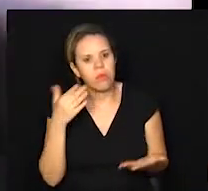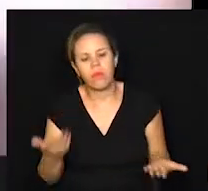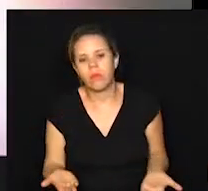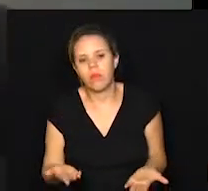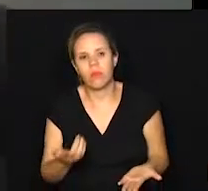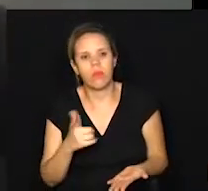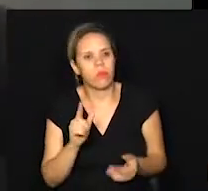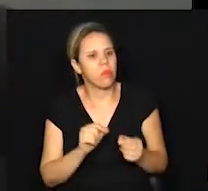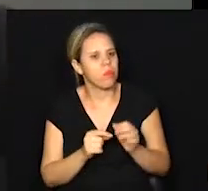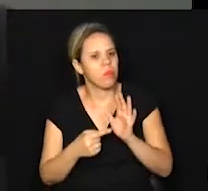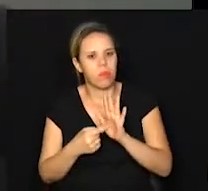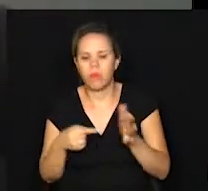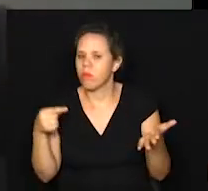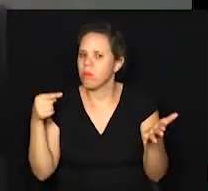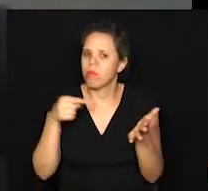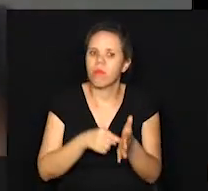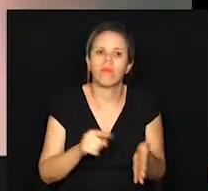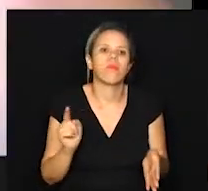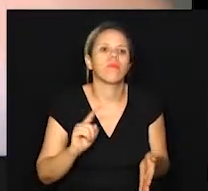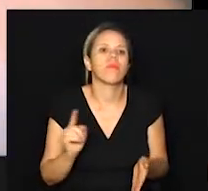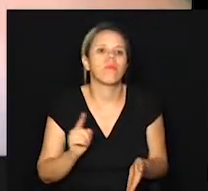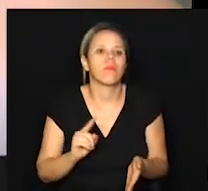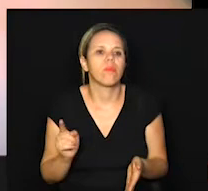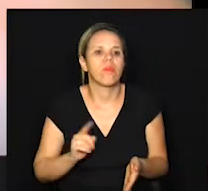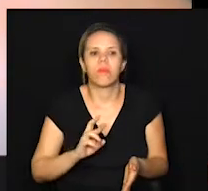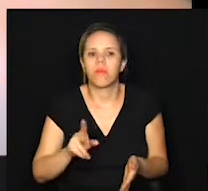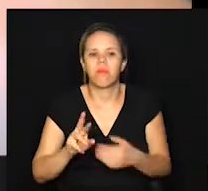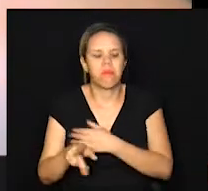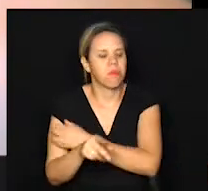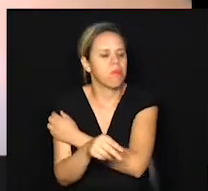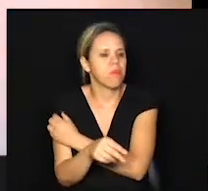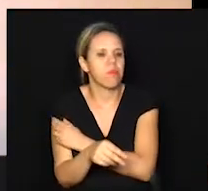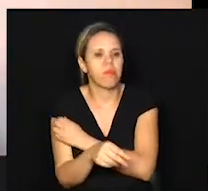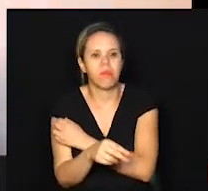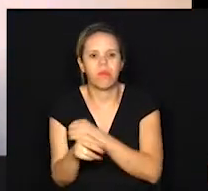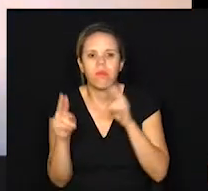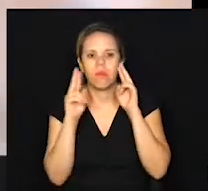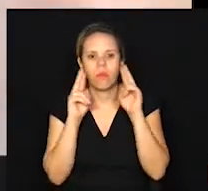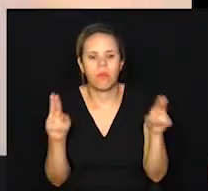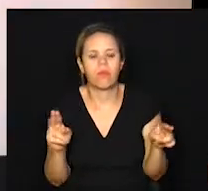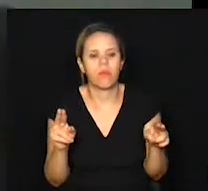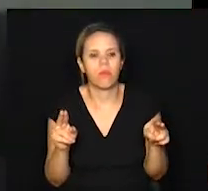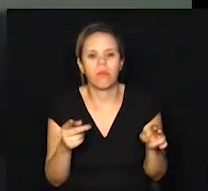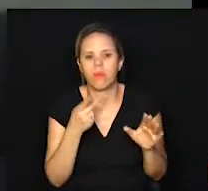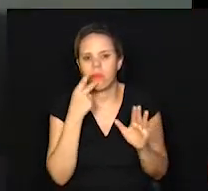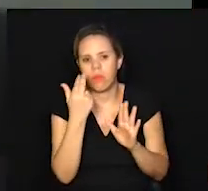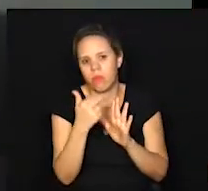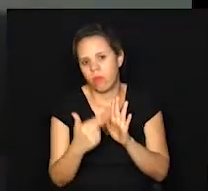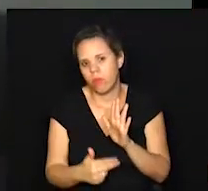não figuram como denunciados, e eles nem eram testemunhas originalmente, mas eles eram mencionados